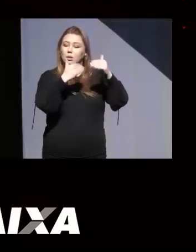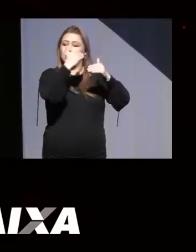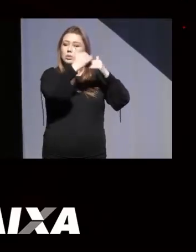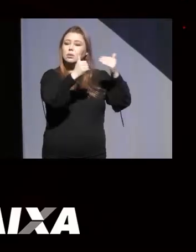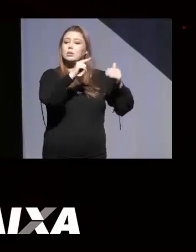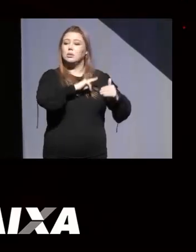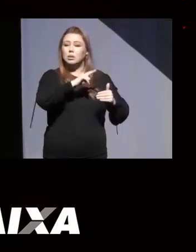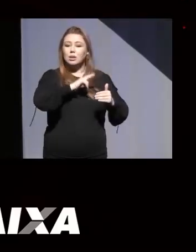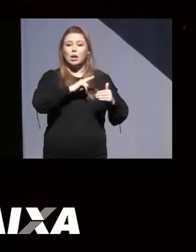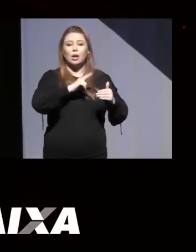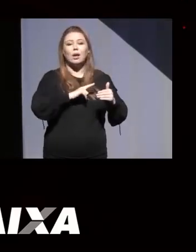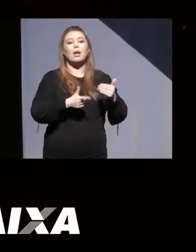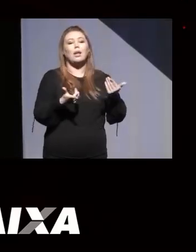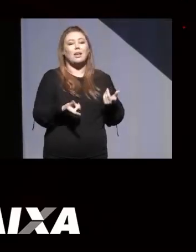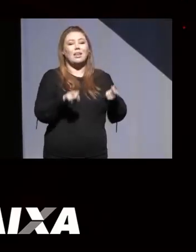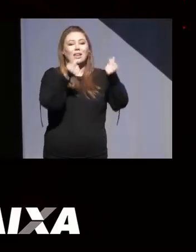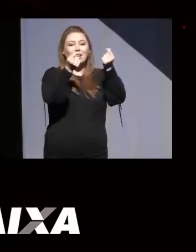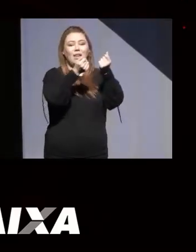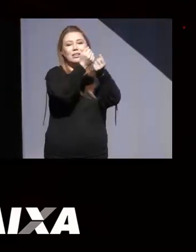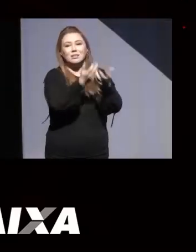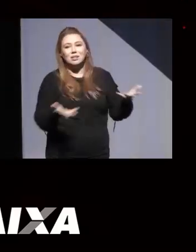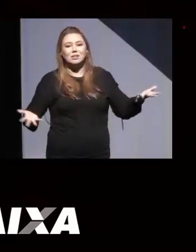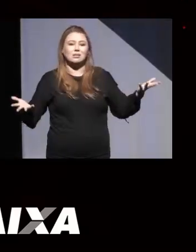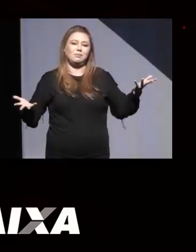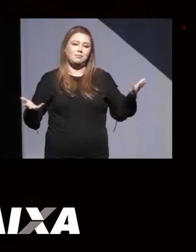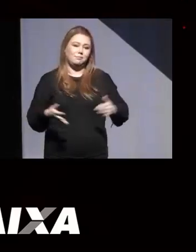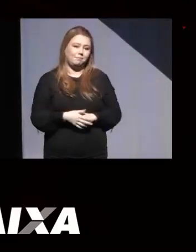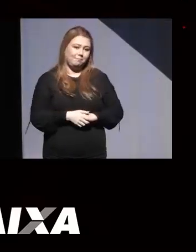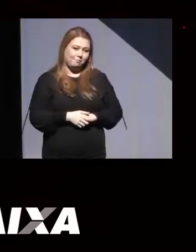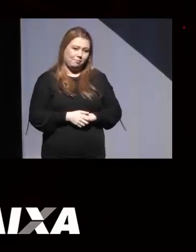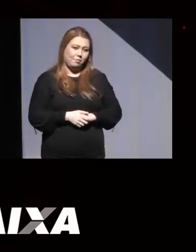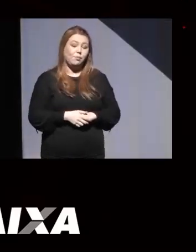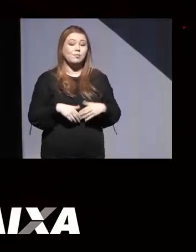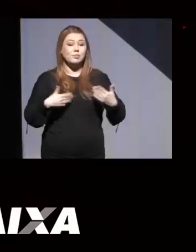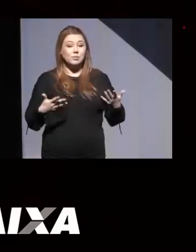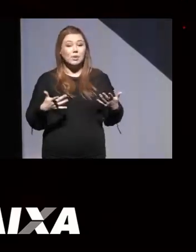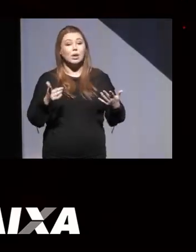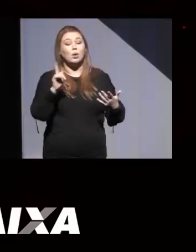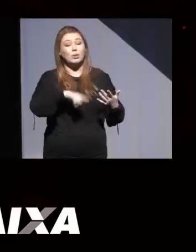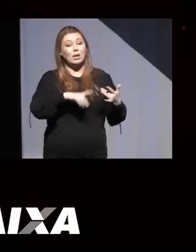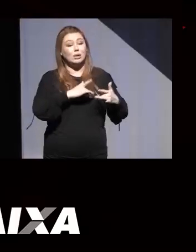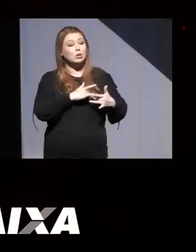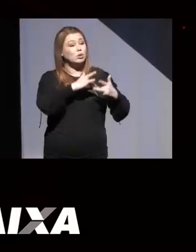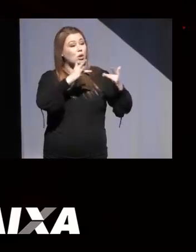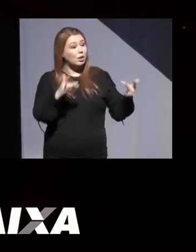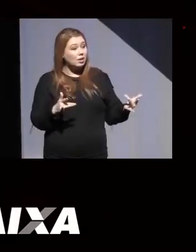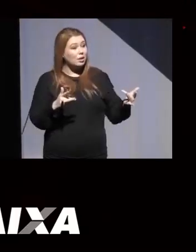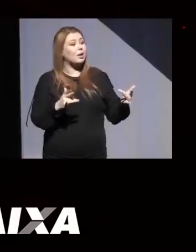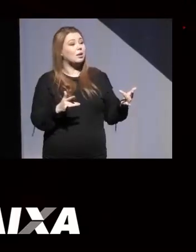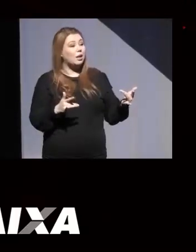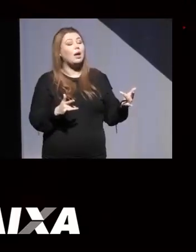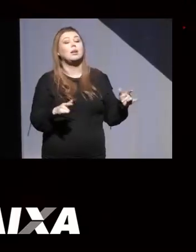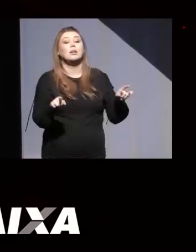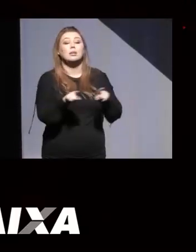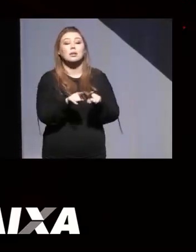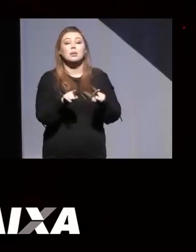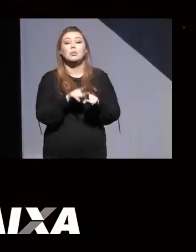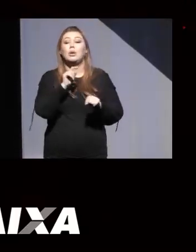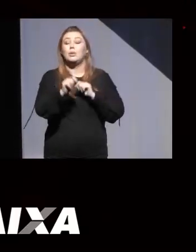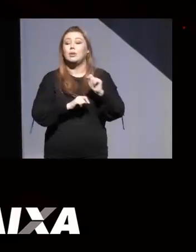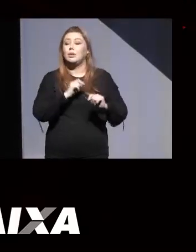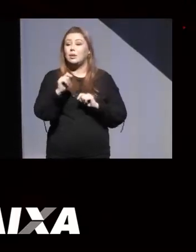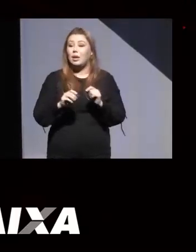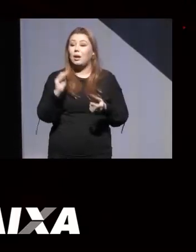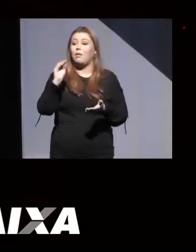a redistribuição de riquezas. Esse dever de solidariedade implica também numa ausência